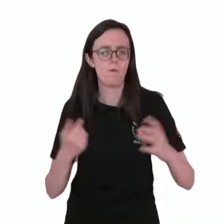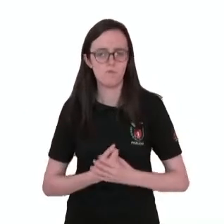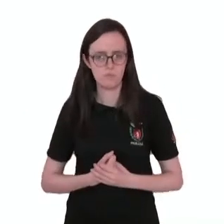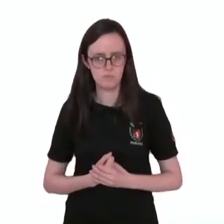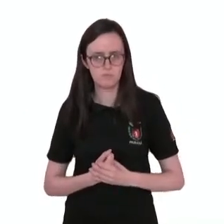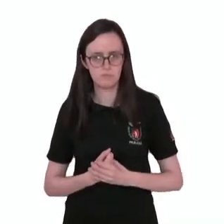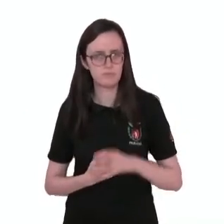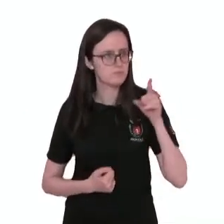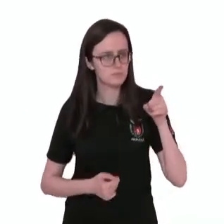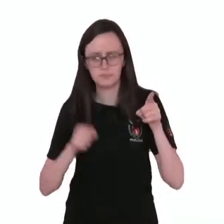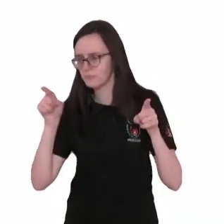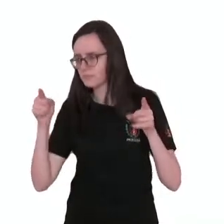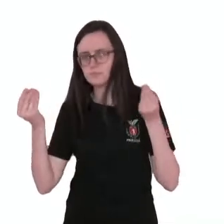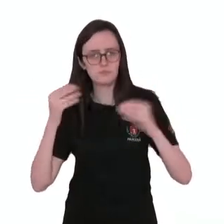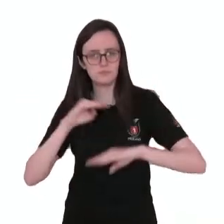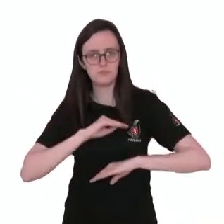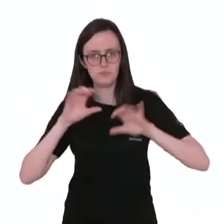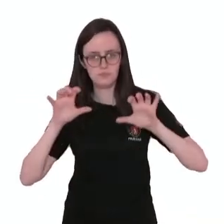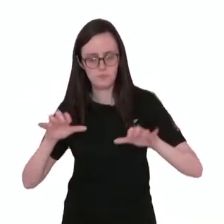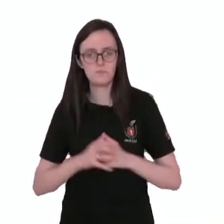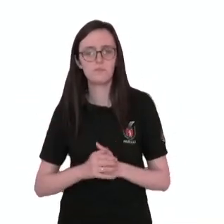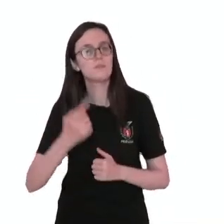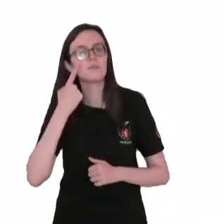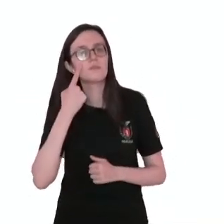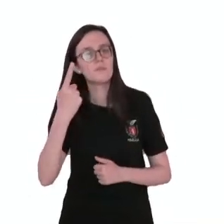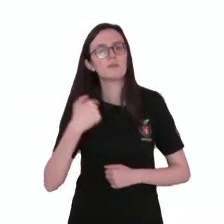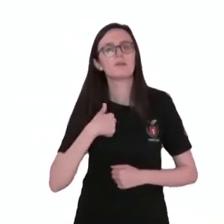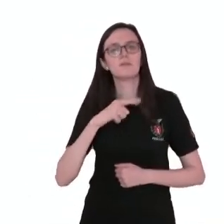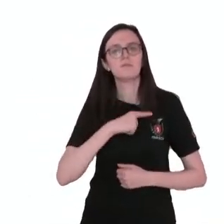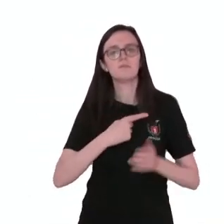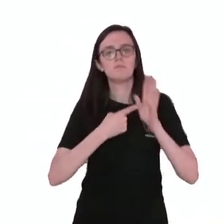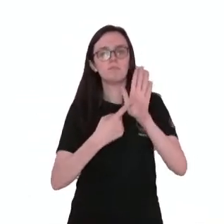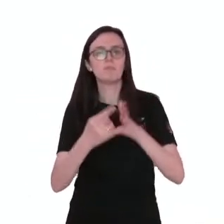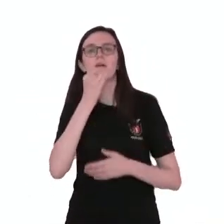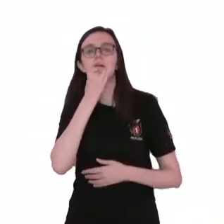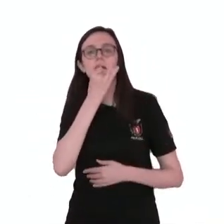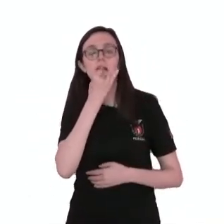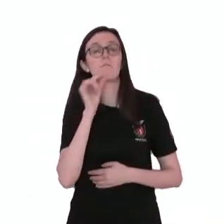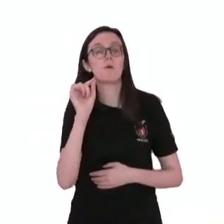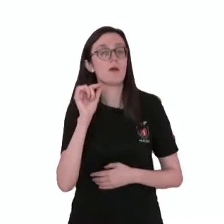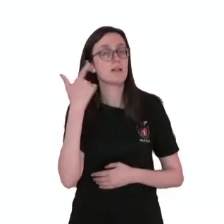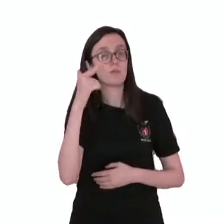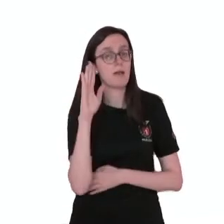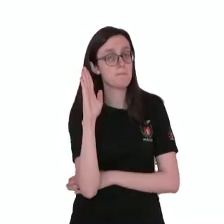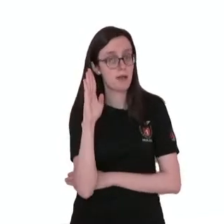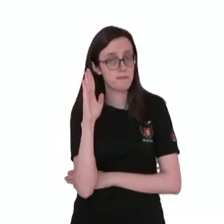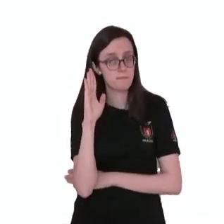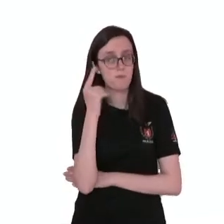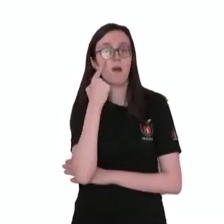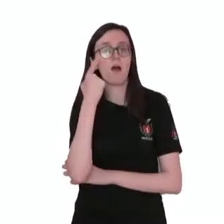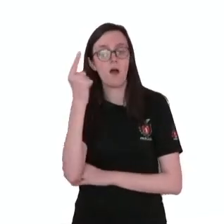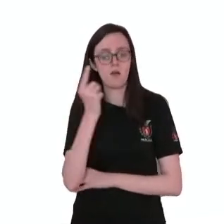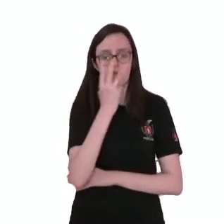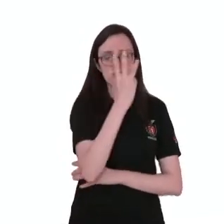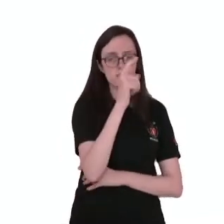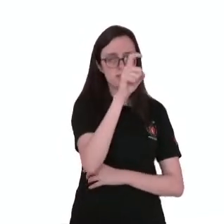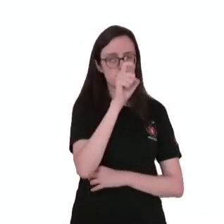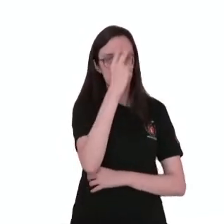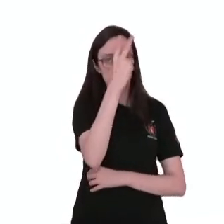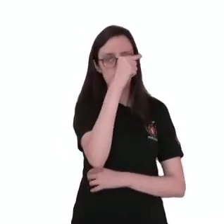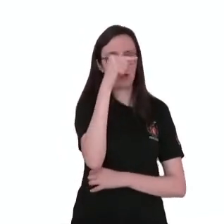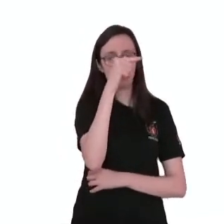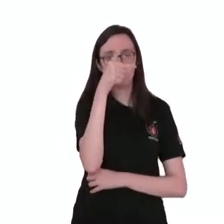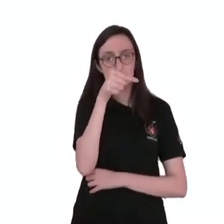resolução diante de uma situação dessa? Então, primeiro vamos ter um exemplo aqui onde eu não tenho o B, Então, 3x²